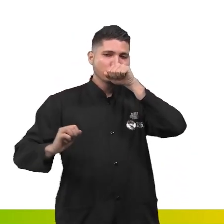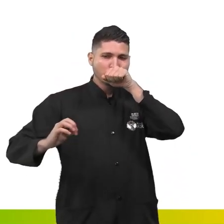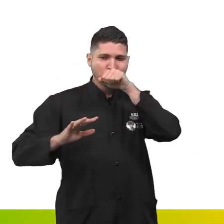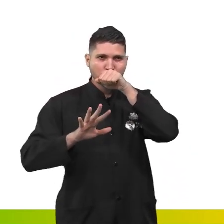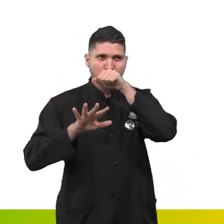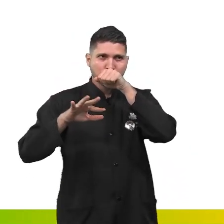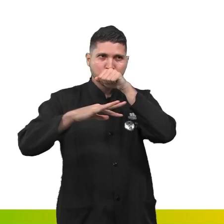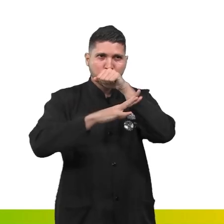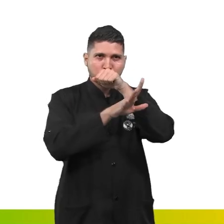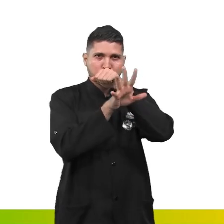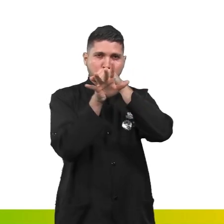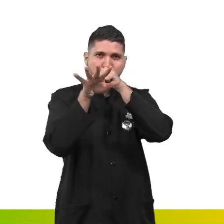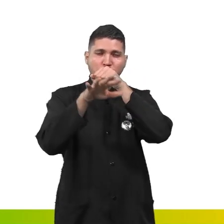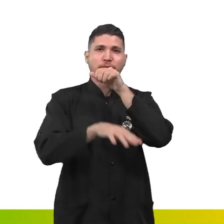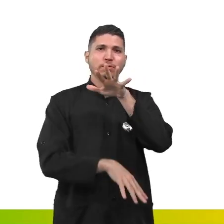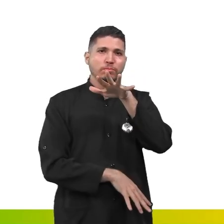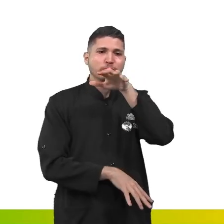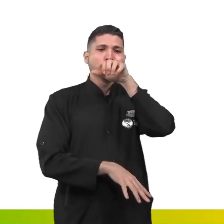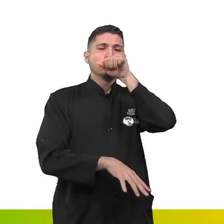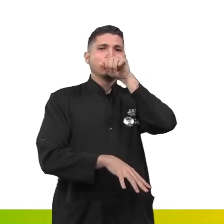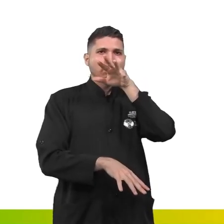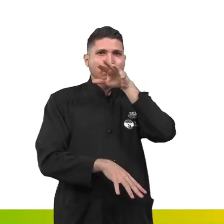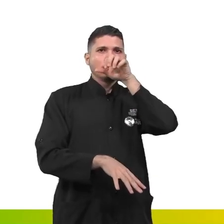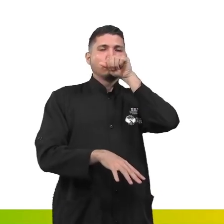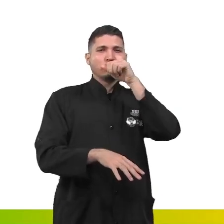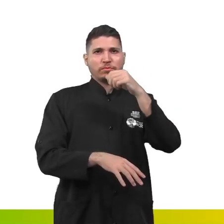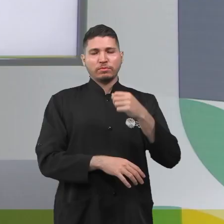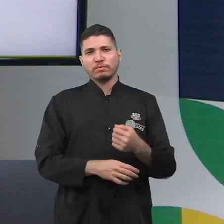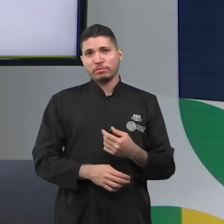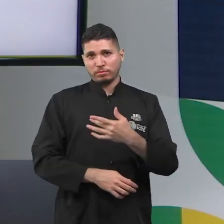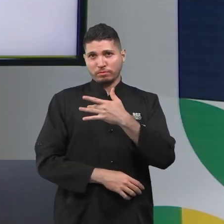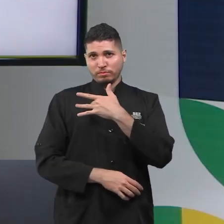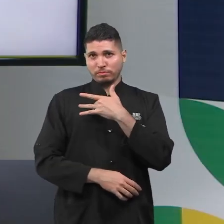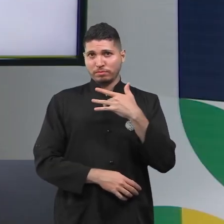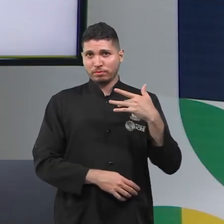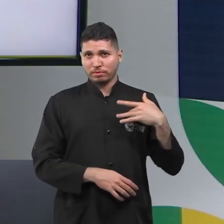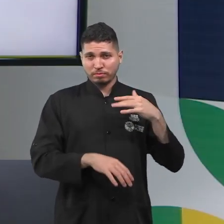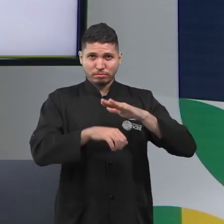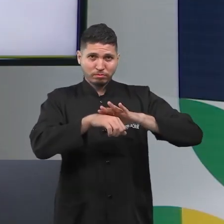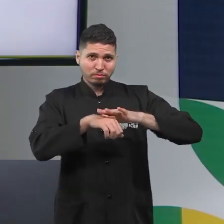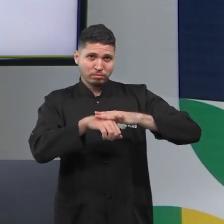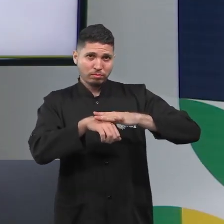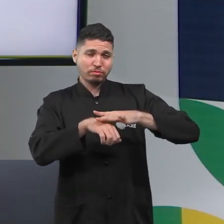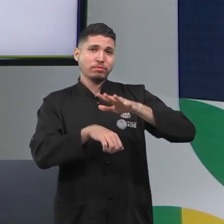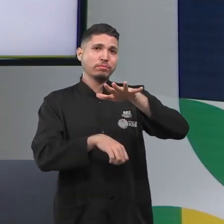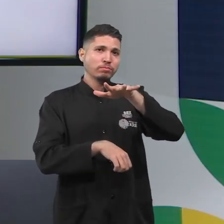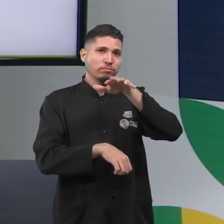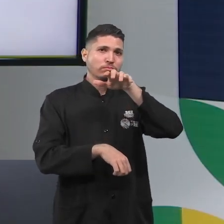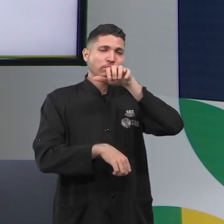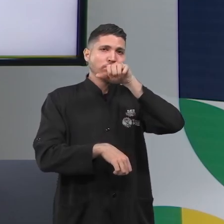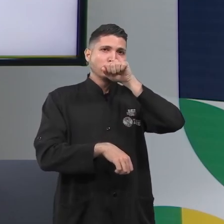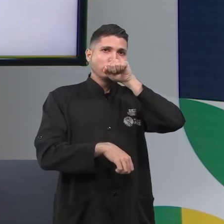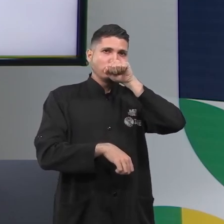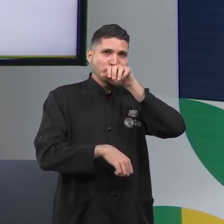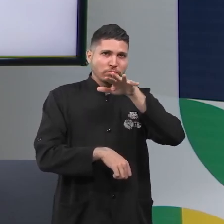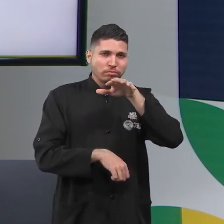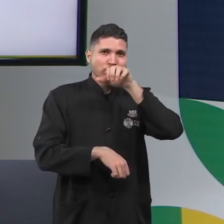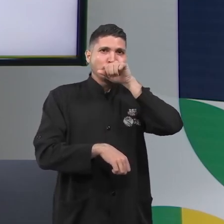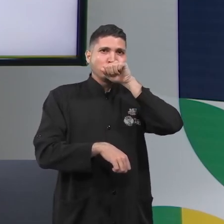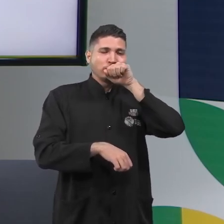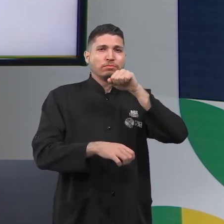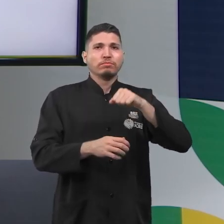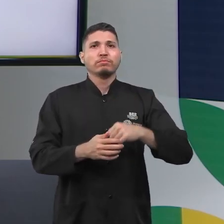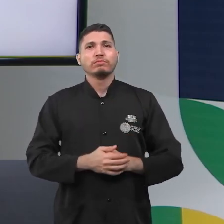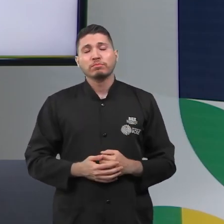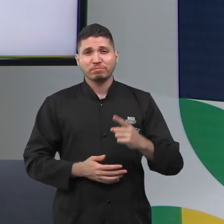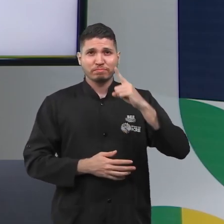evidentemente, doenças respiratórias ou o agravamento das doenças respiratórias. Então é algo muito sério